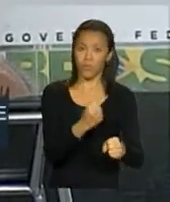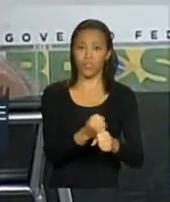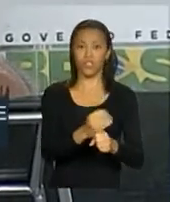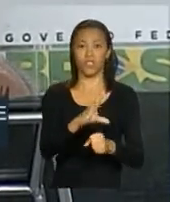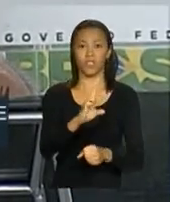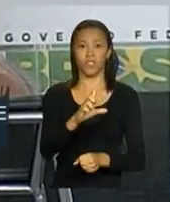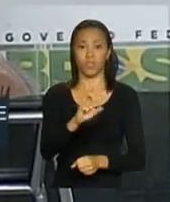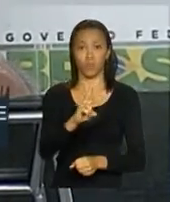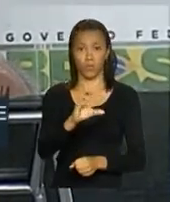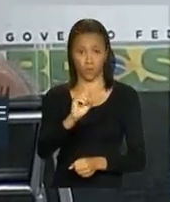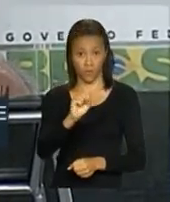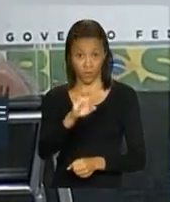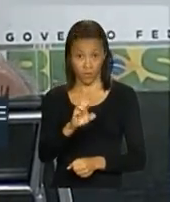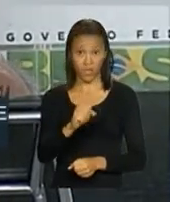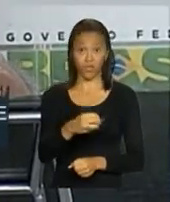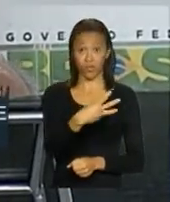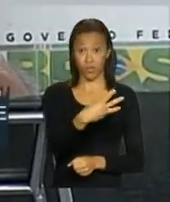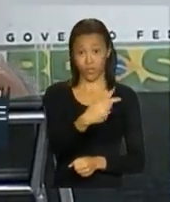de